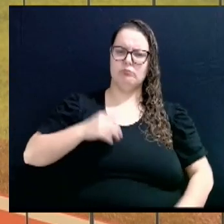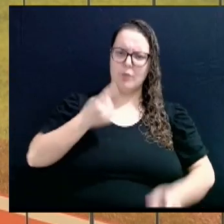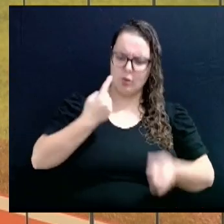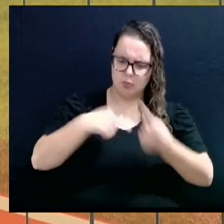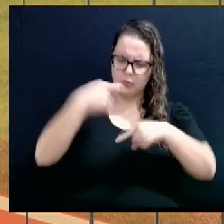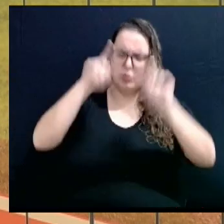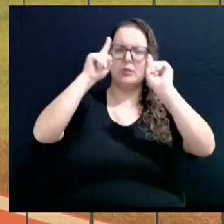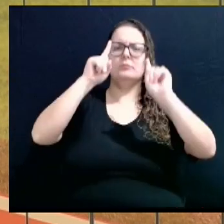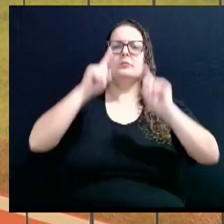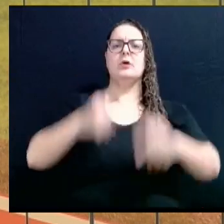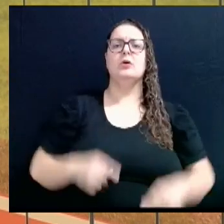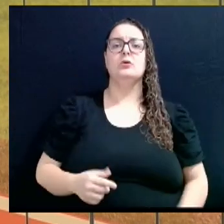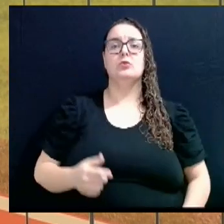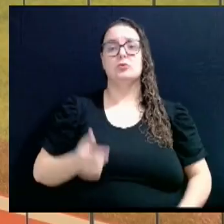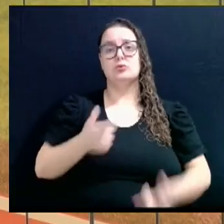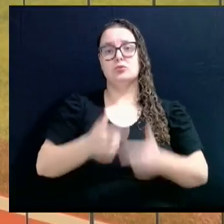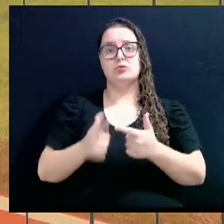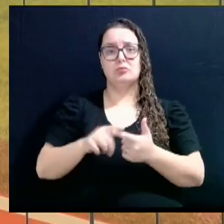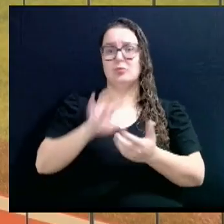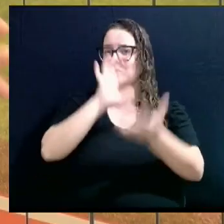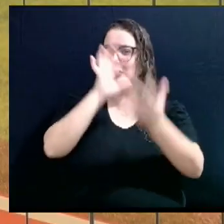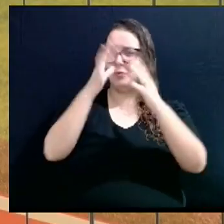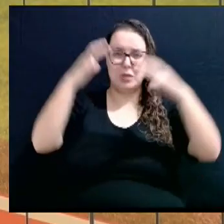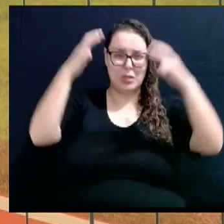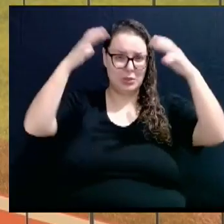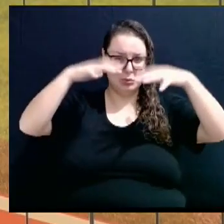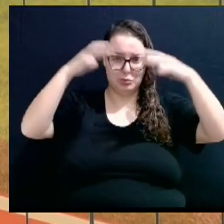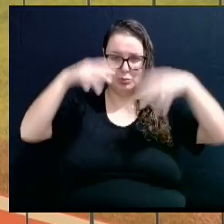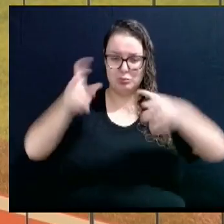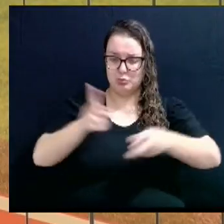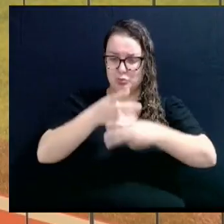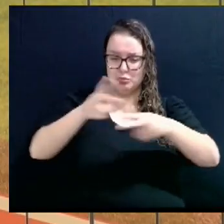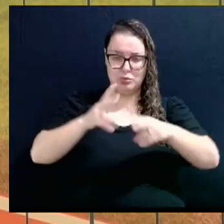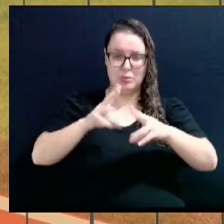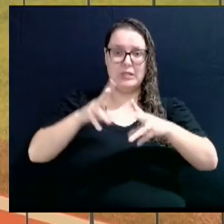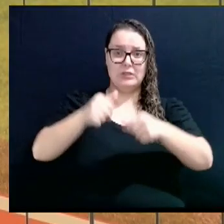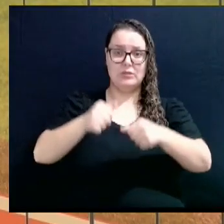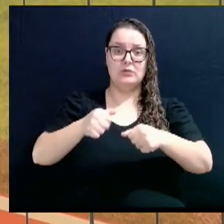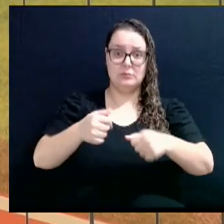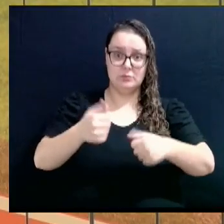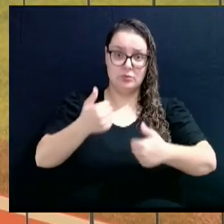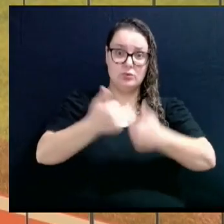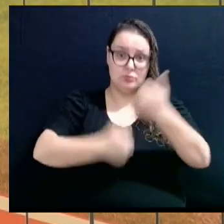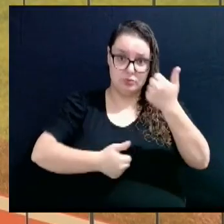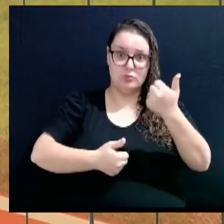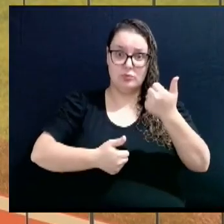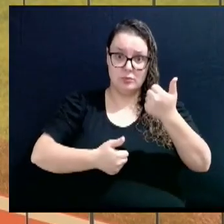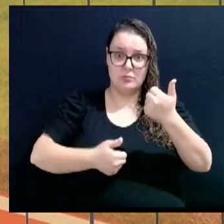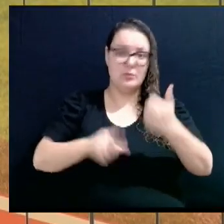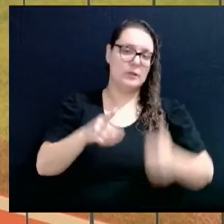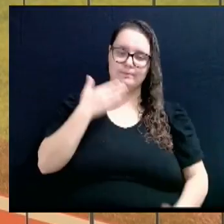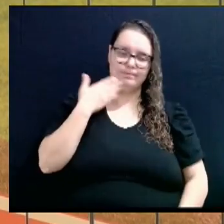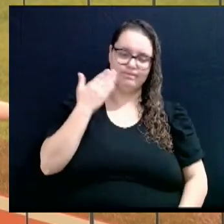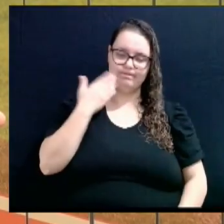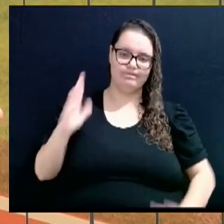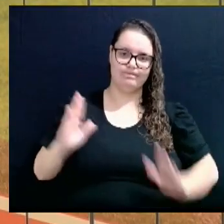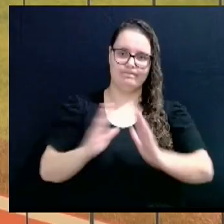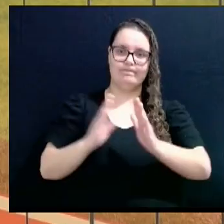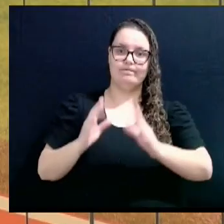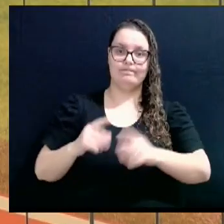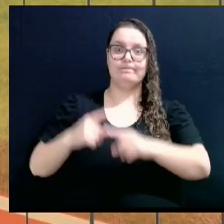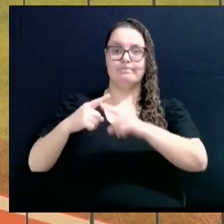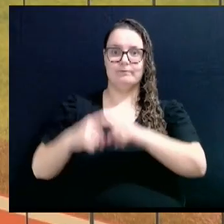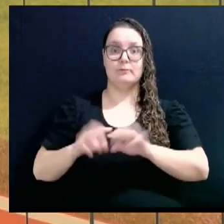adversidades climáticas, né? Muita chuva e vento durante toda a partida e não é fácil enfrentar um adversário fora de